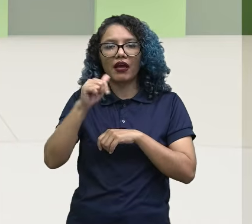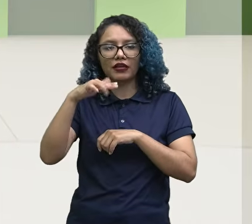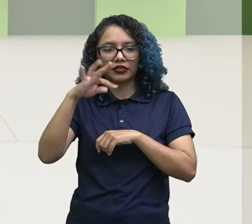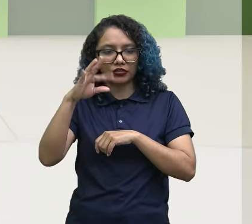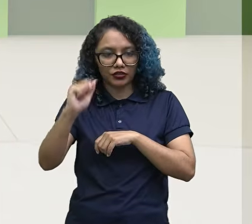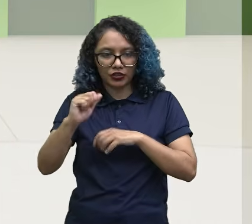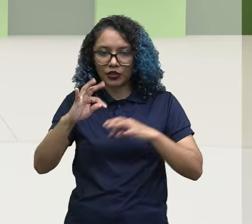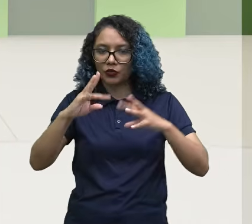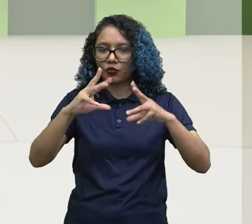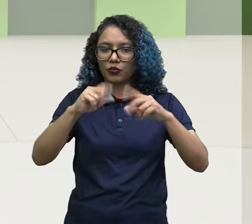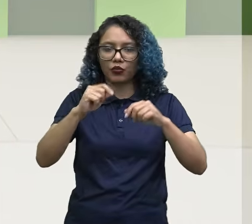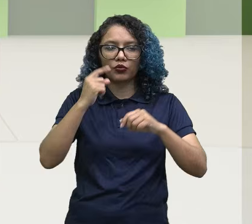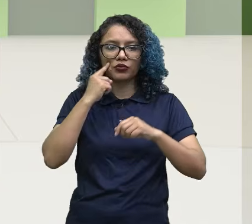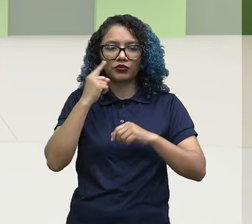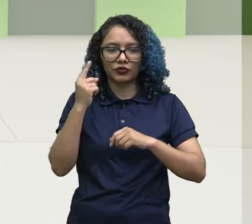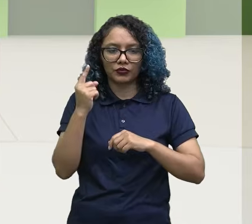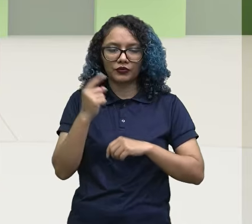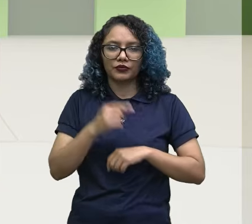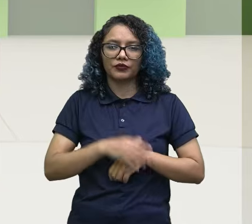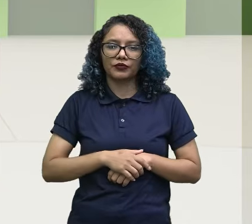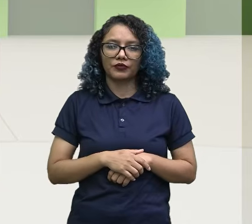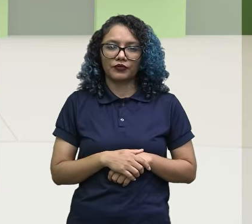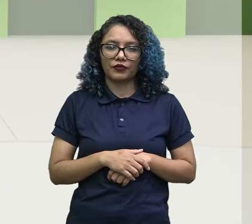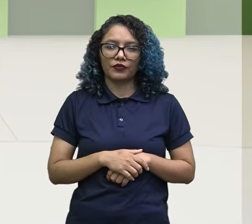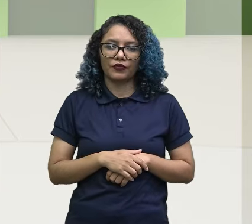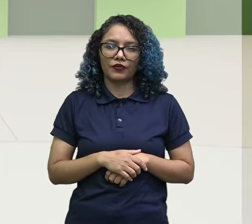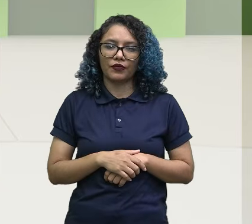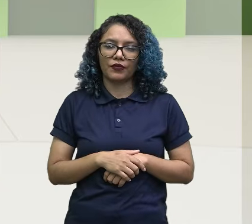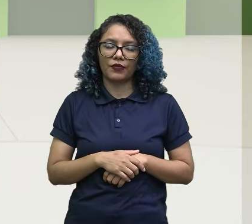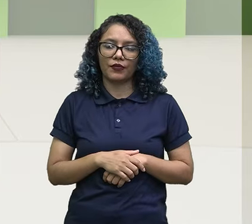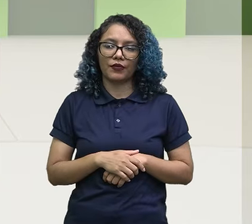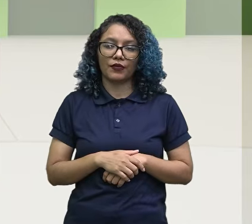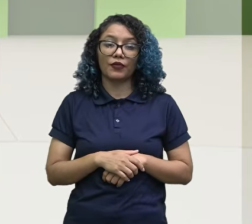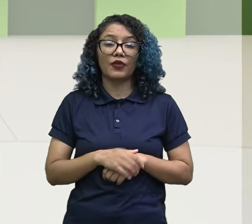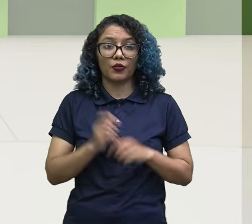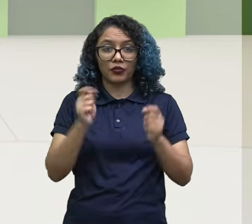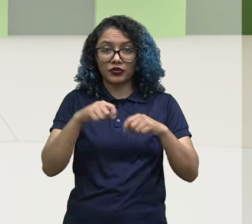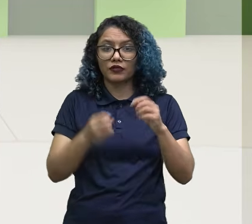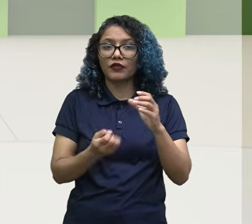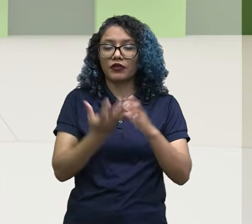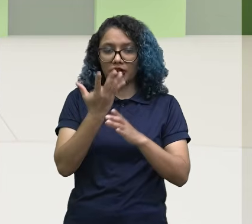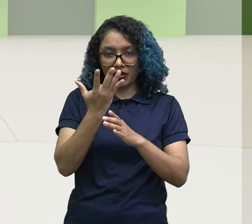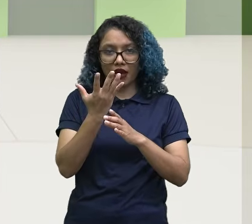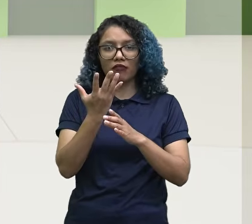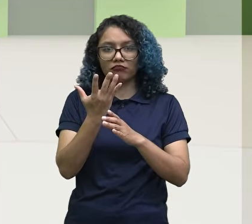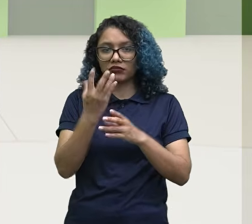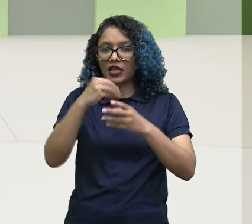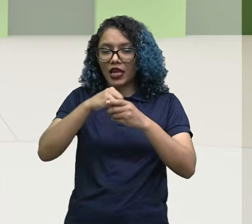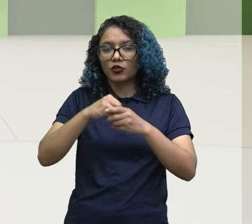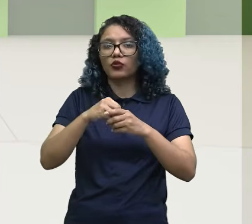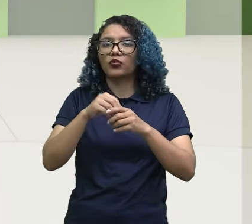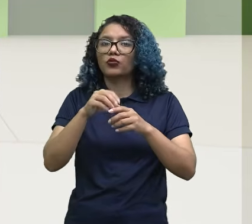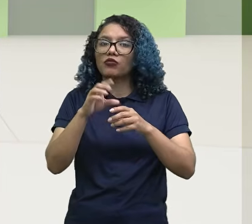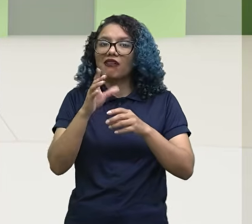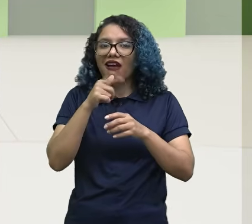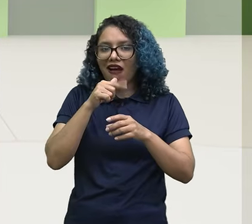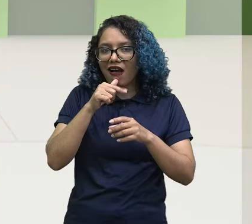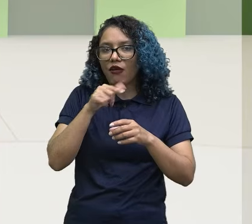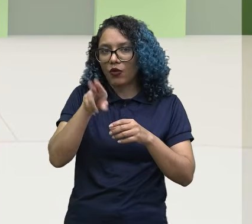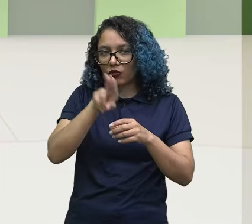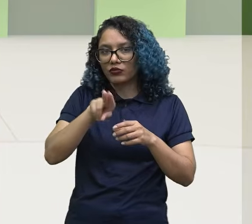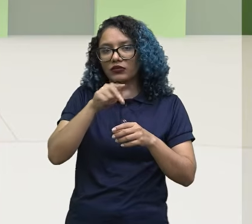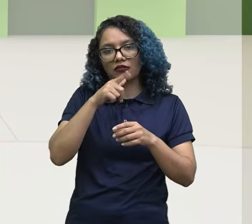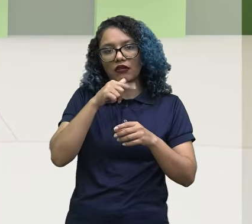que estão aqui acima, eles são produzidos a partir, sim, da eletrólise aquosa, justamente